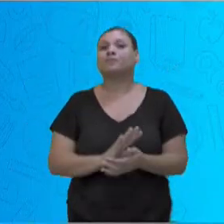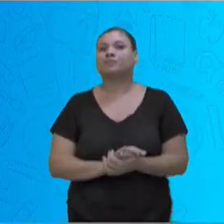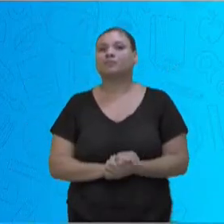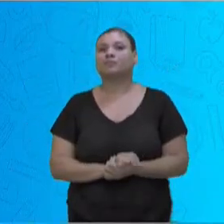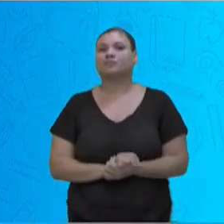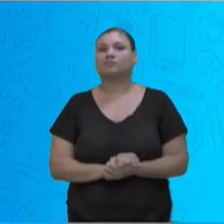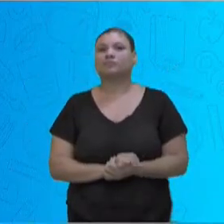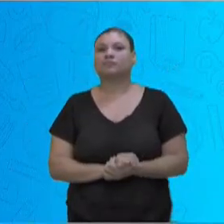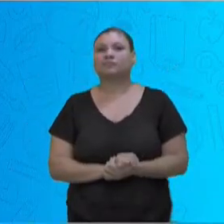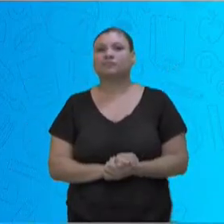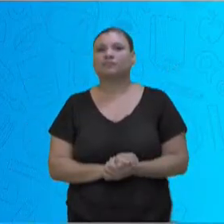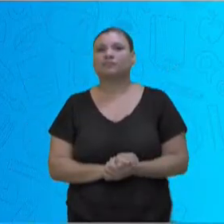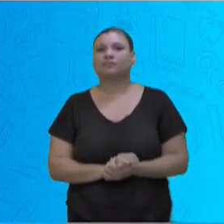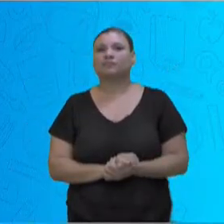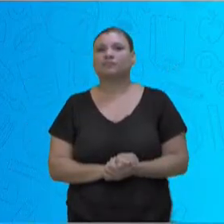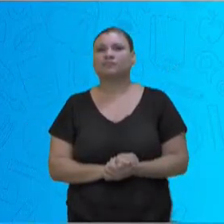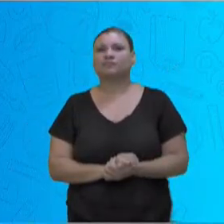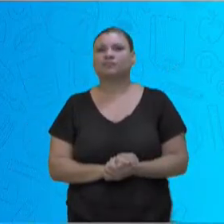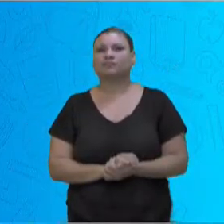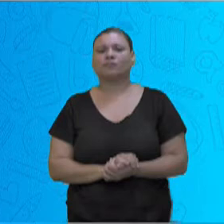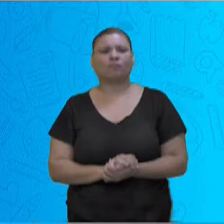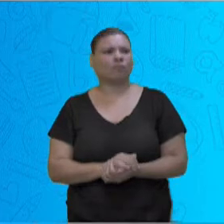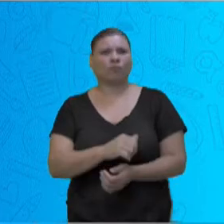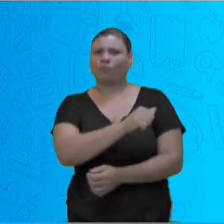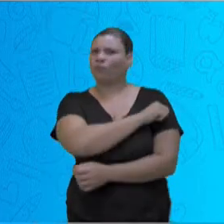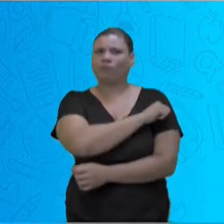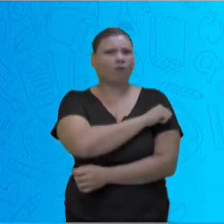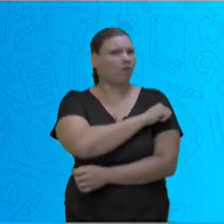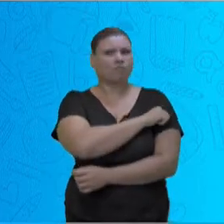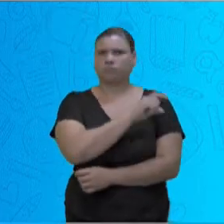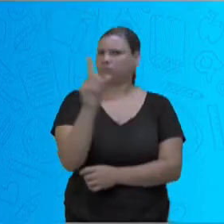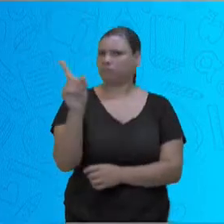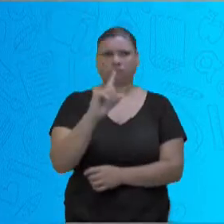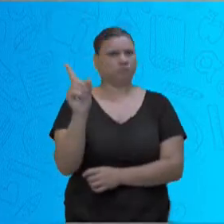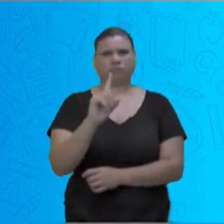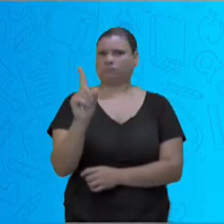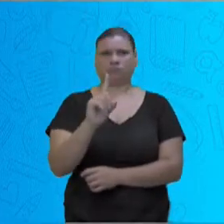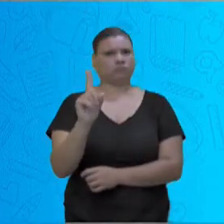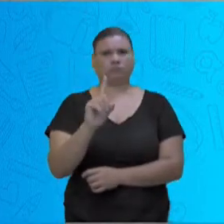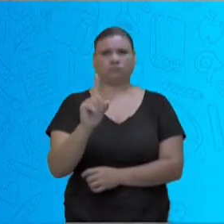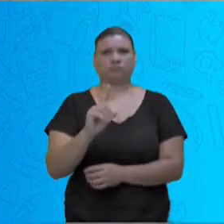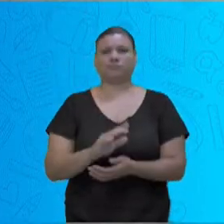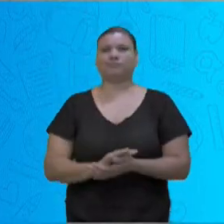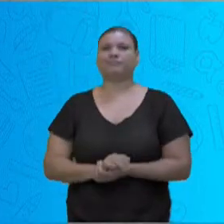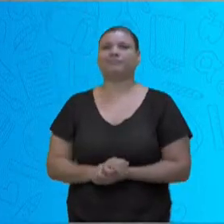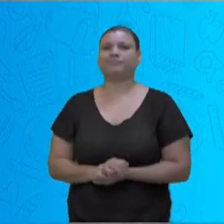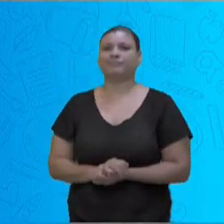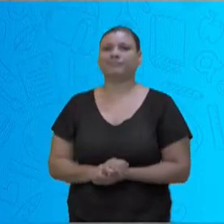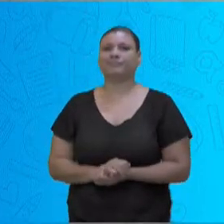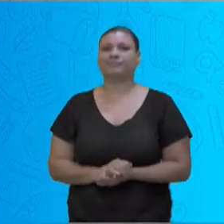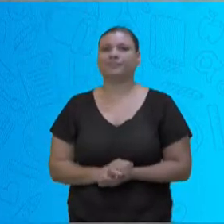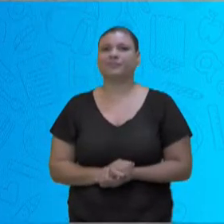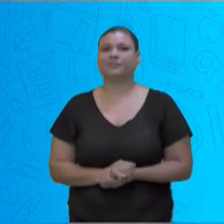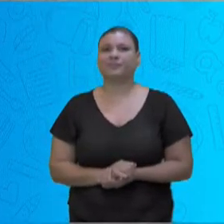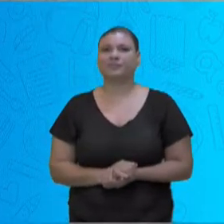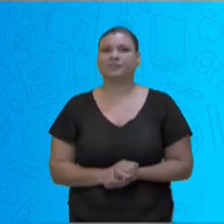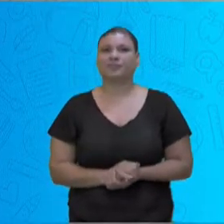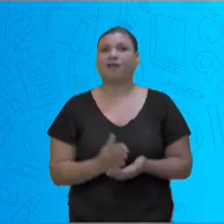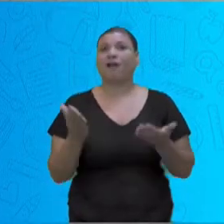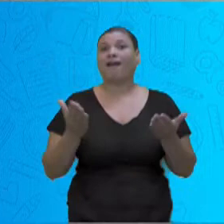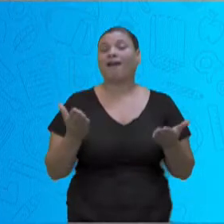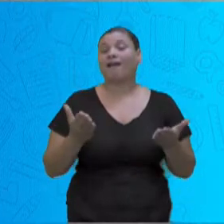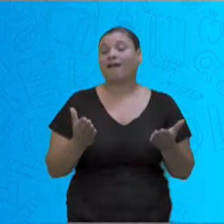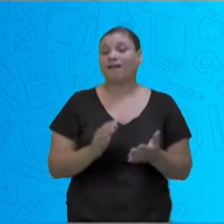Nós não somos estudantes. O interrogative form, né, que é a forma de se